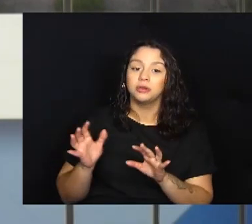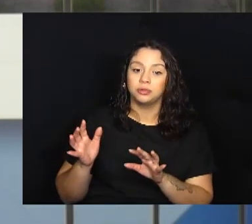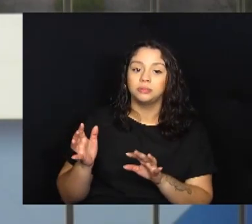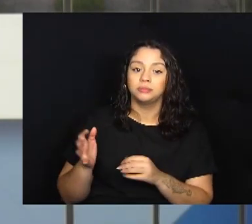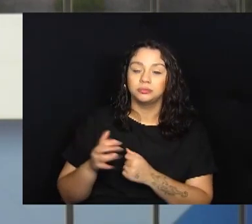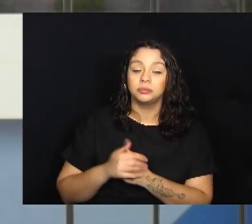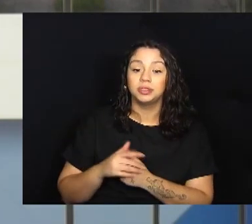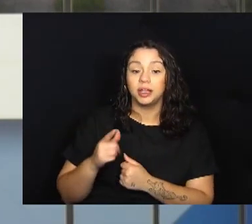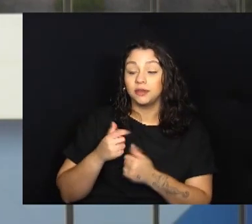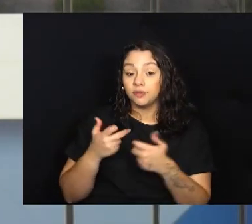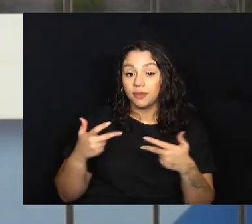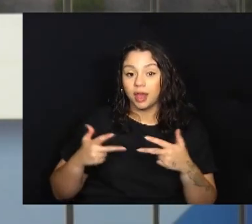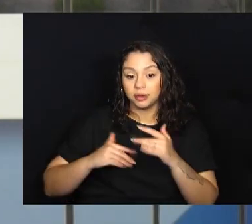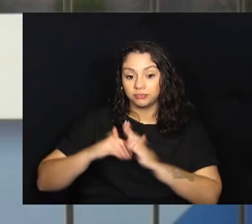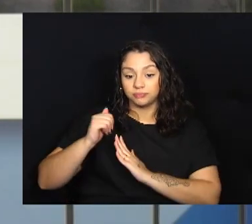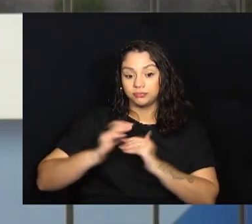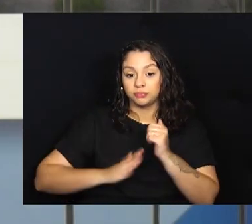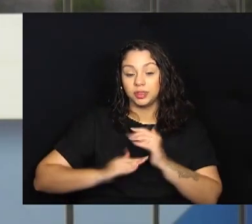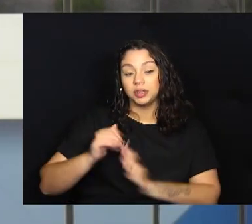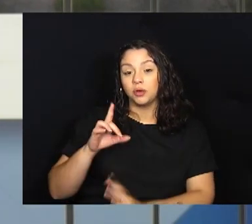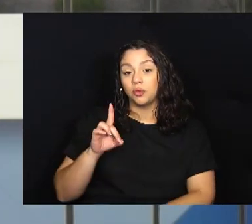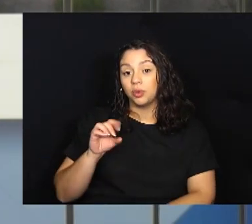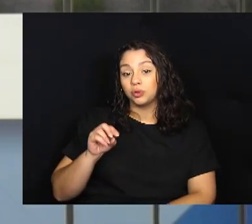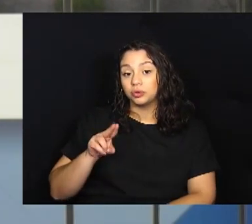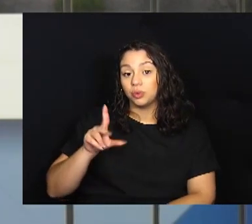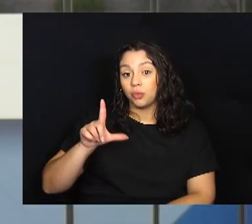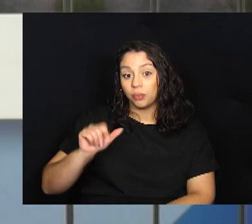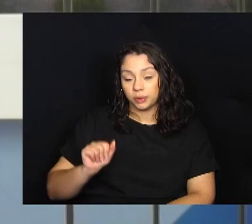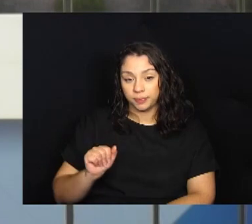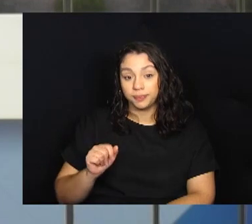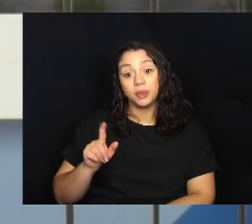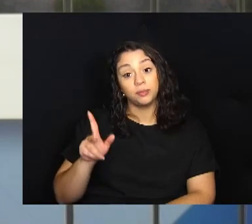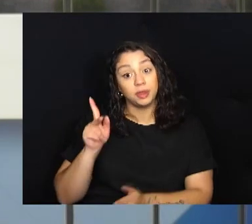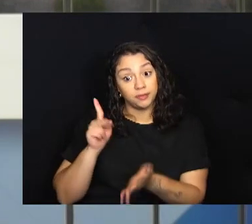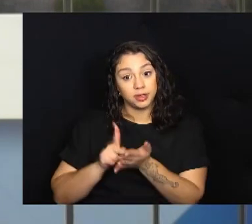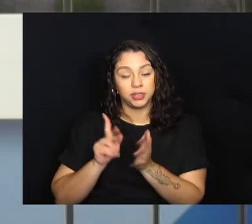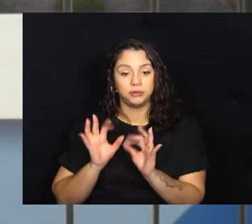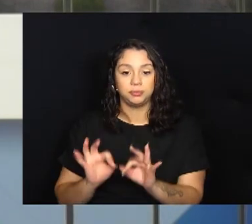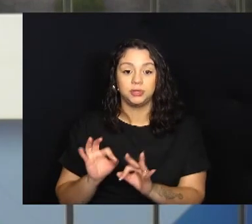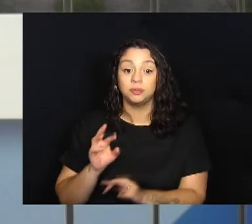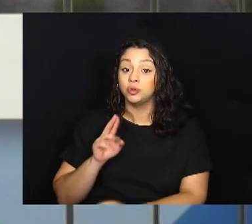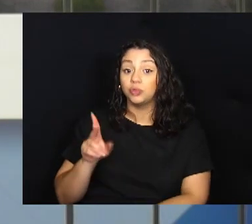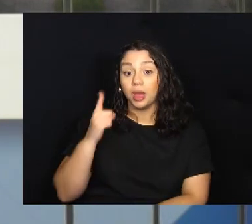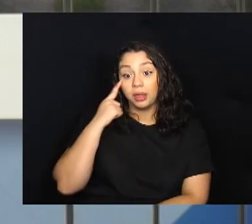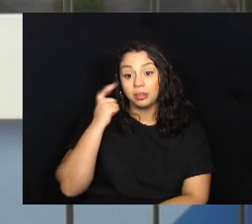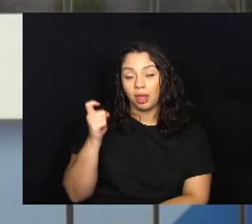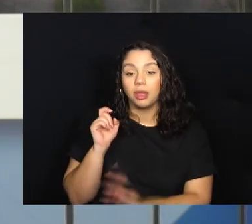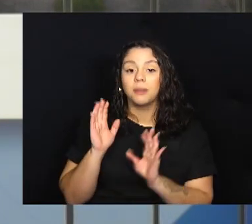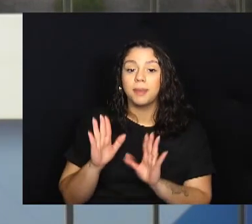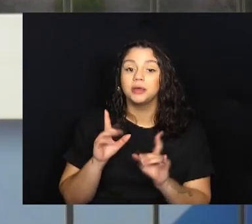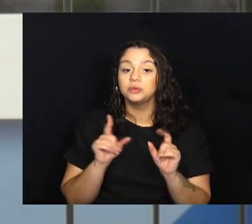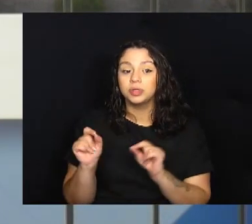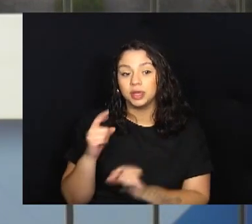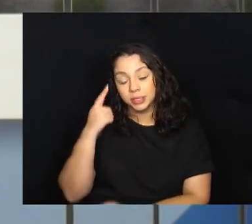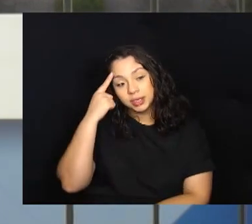de procedimentos. E a doula, ela pode, eu acho que, na verdade, não é a ideia do conflito, mas na ideia